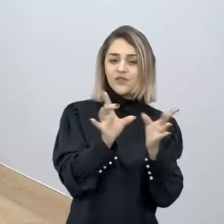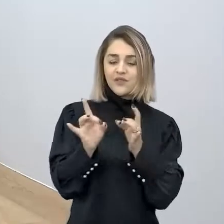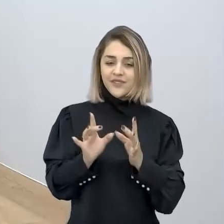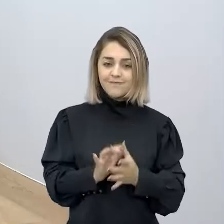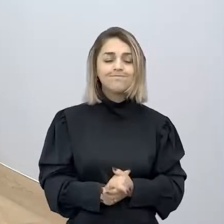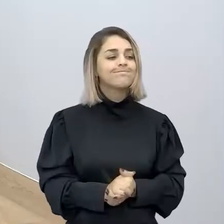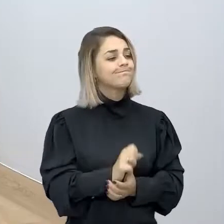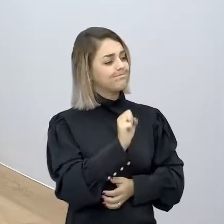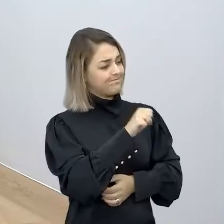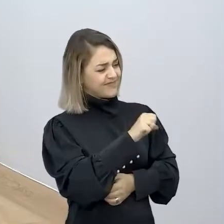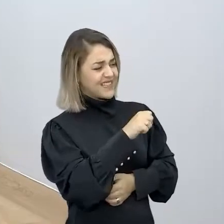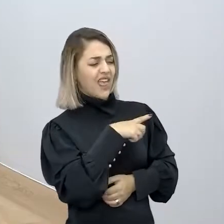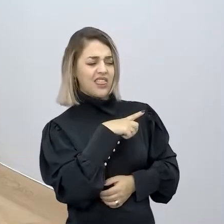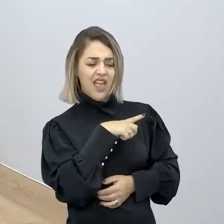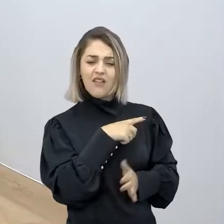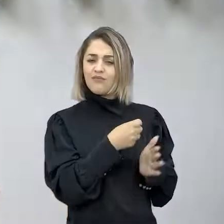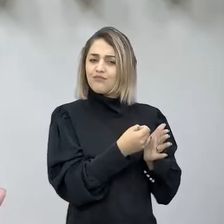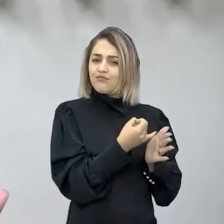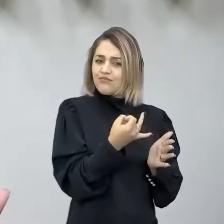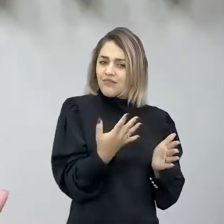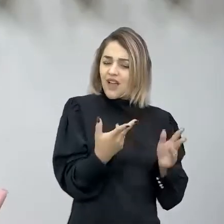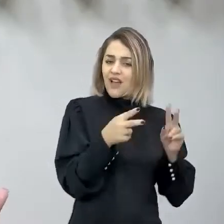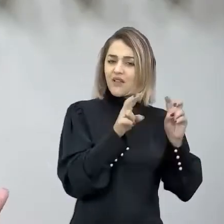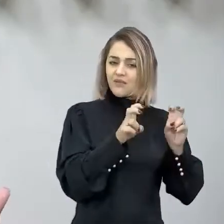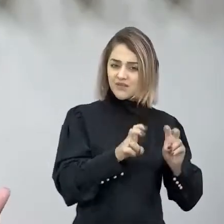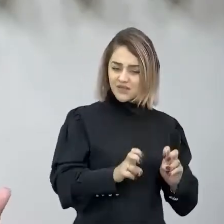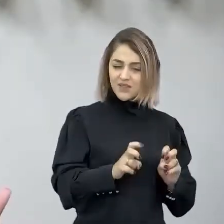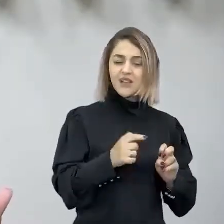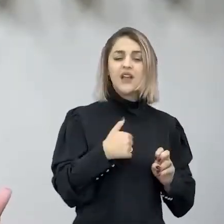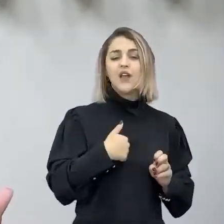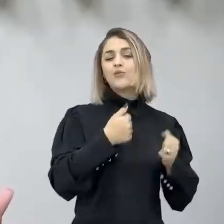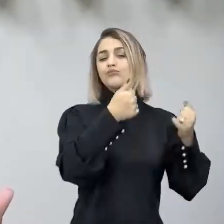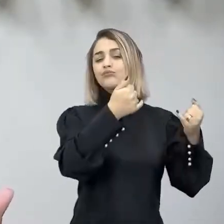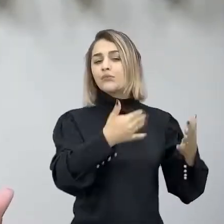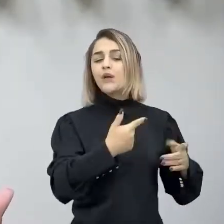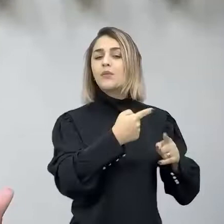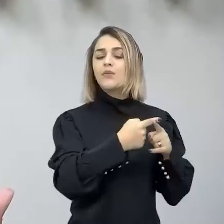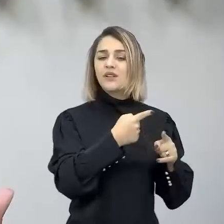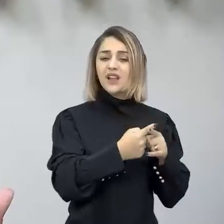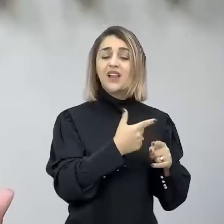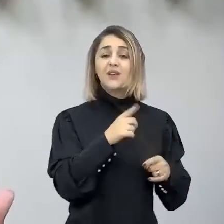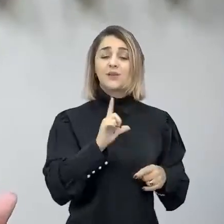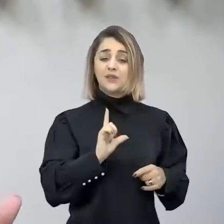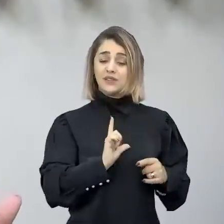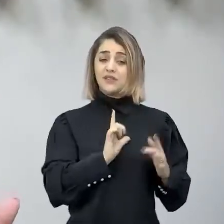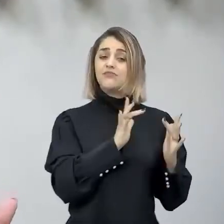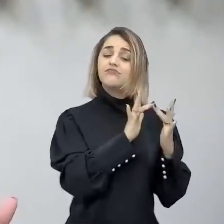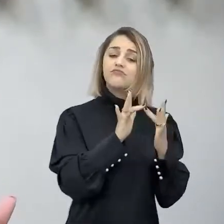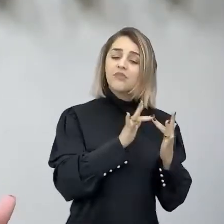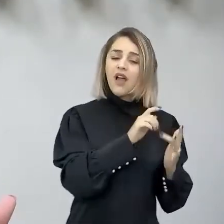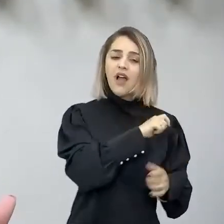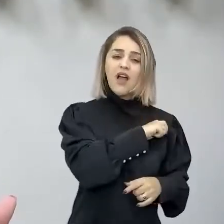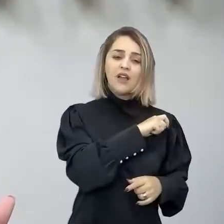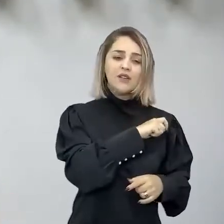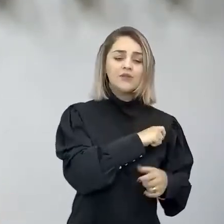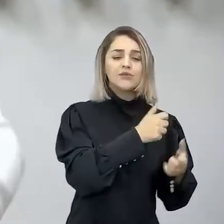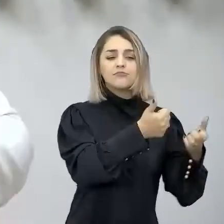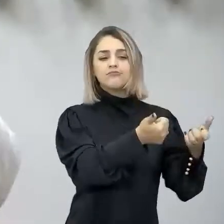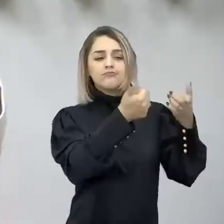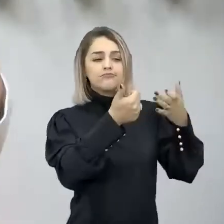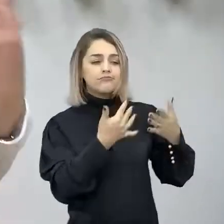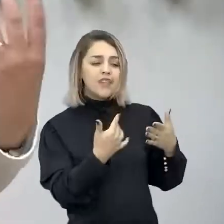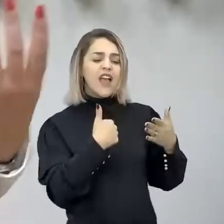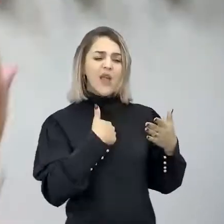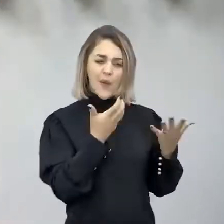que eu tô falando isso? Existiam ali, eu já tive contato com estudantes que falavam, eu vou